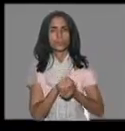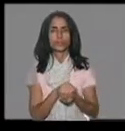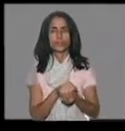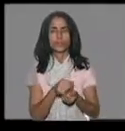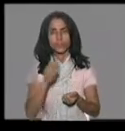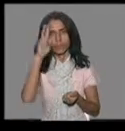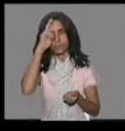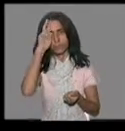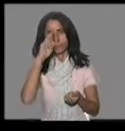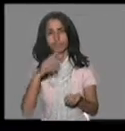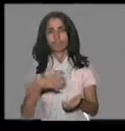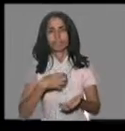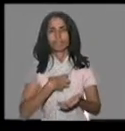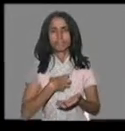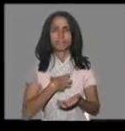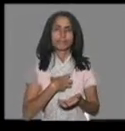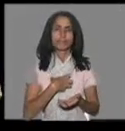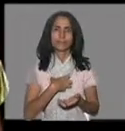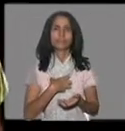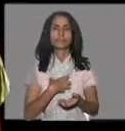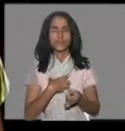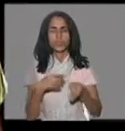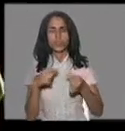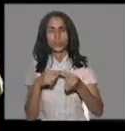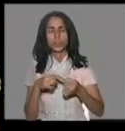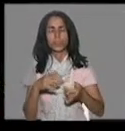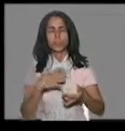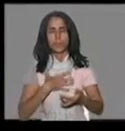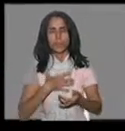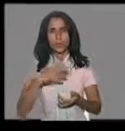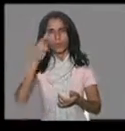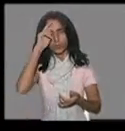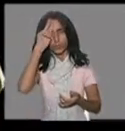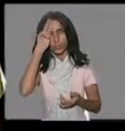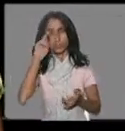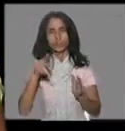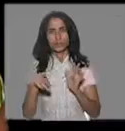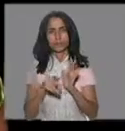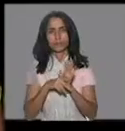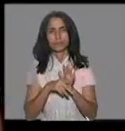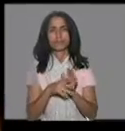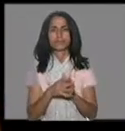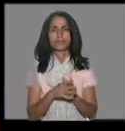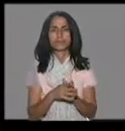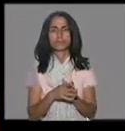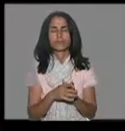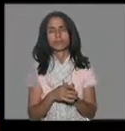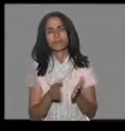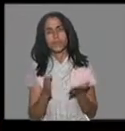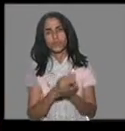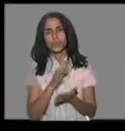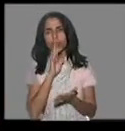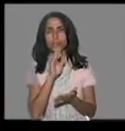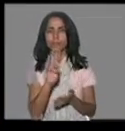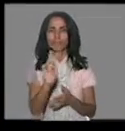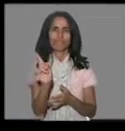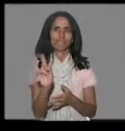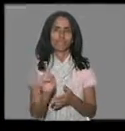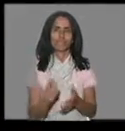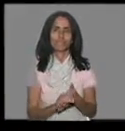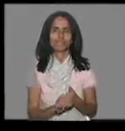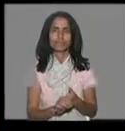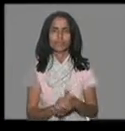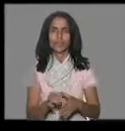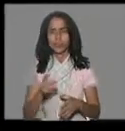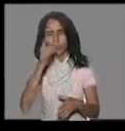então você se sente apto pra carregar essa história com você a maioria das pessoas não respondem que não das